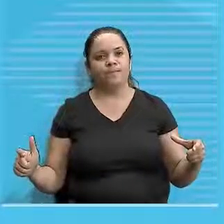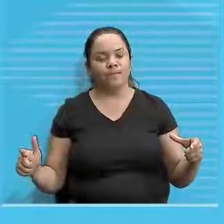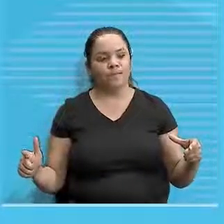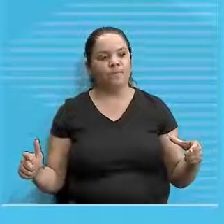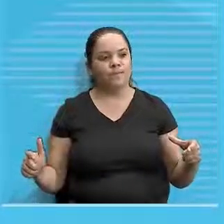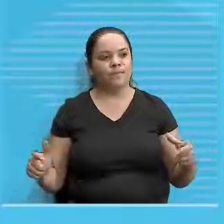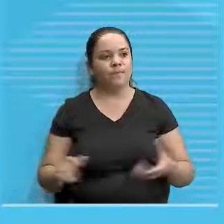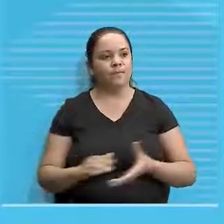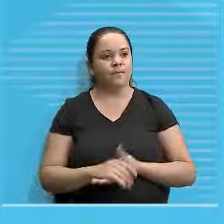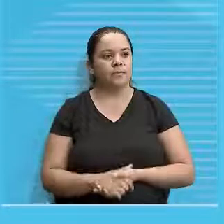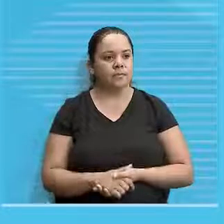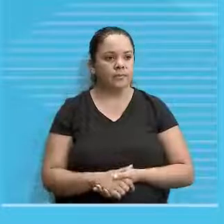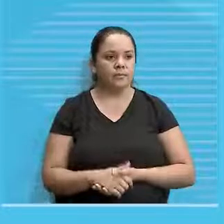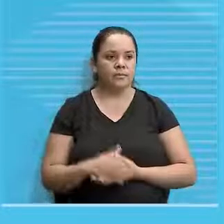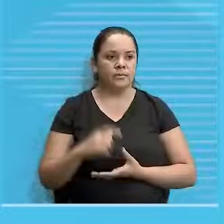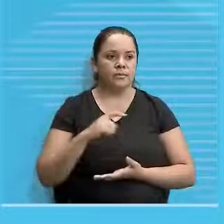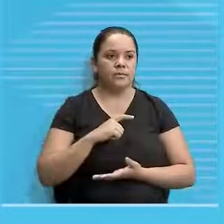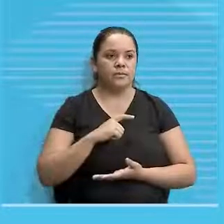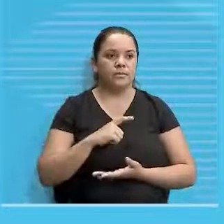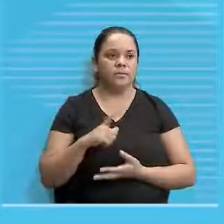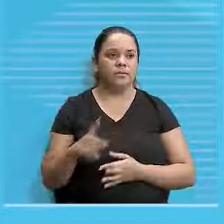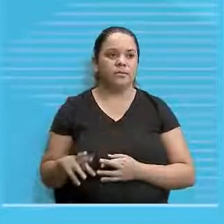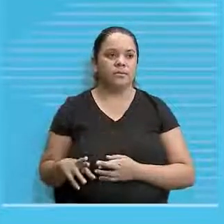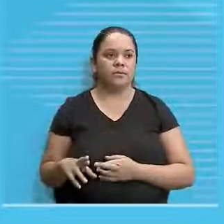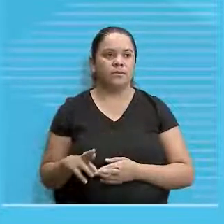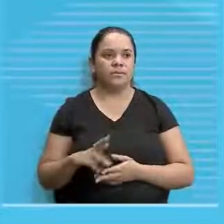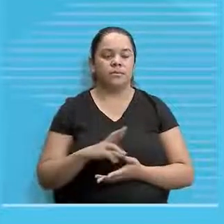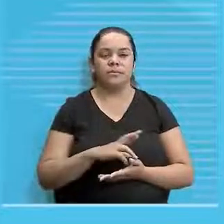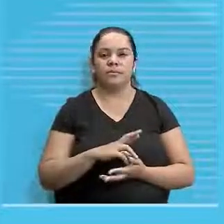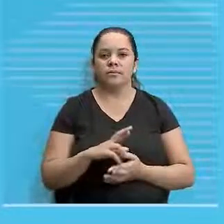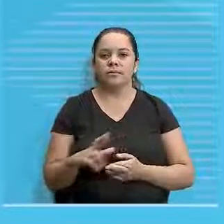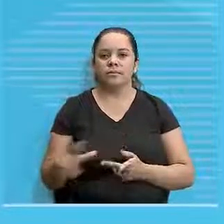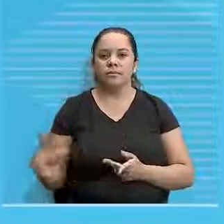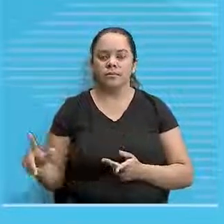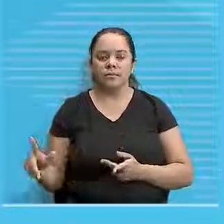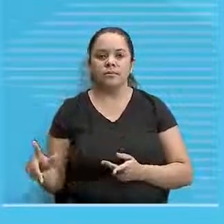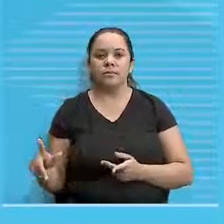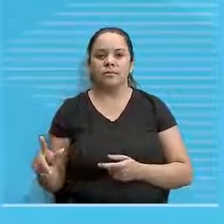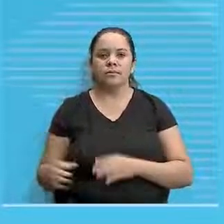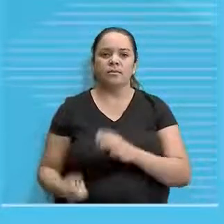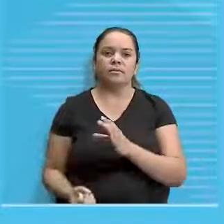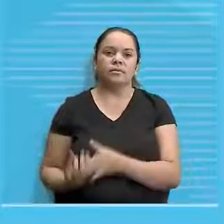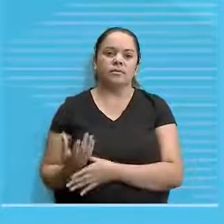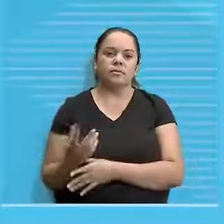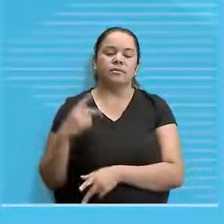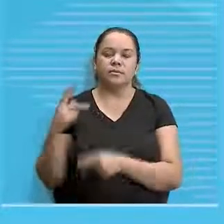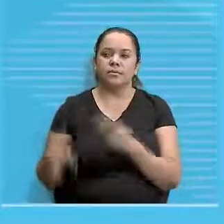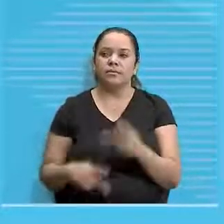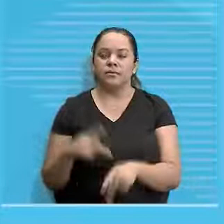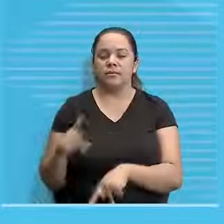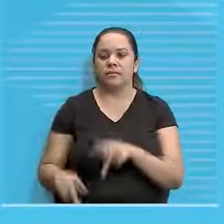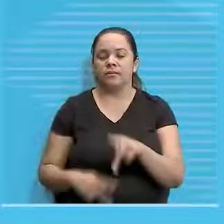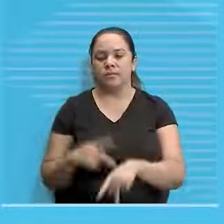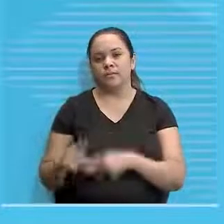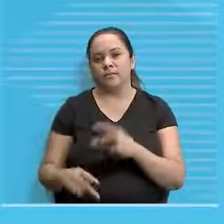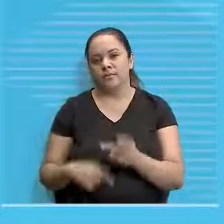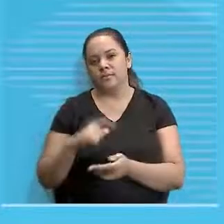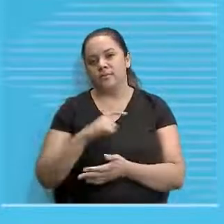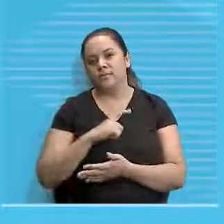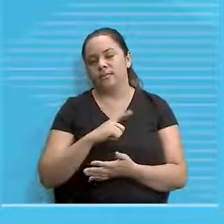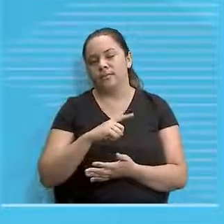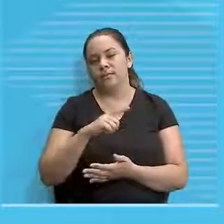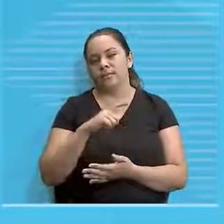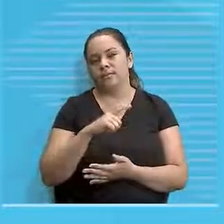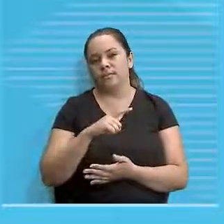territorial, nós temos diferentes origens da população e é por isso que a gente tem uma diversidade cultural tão